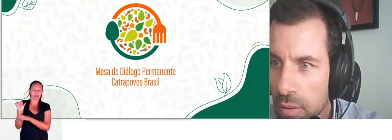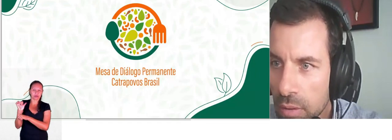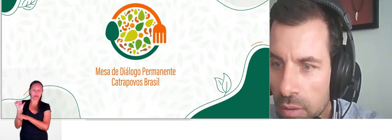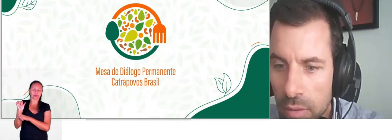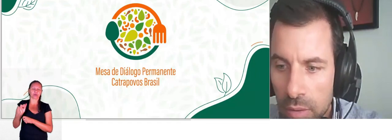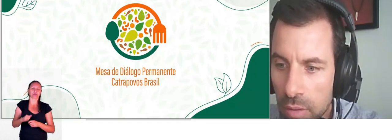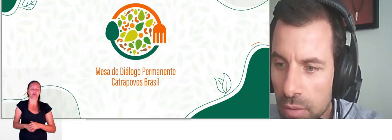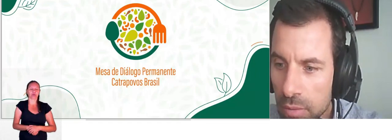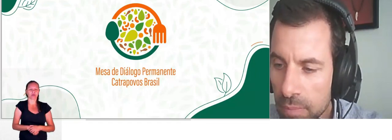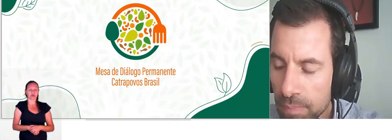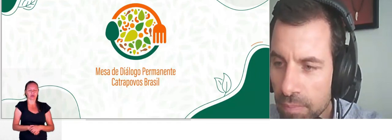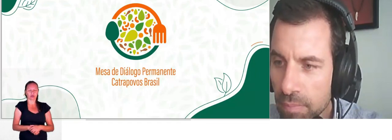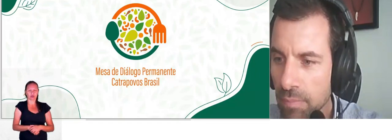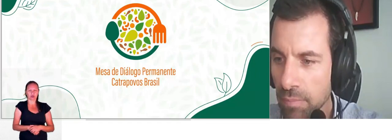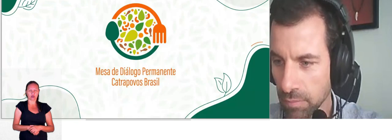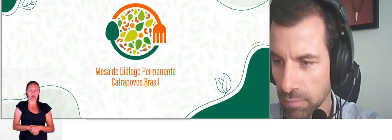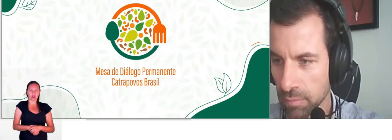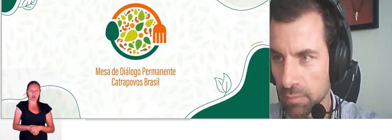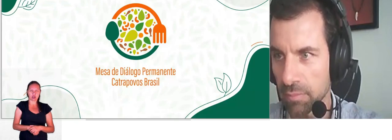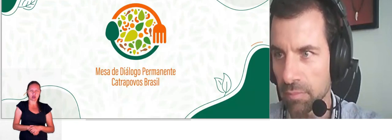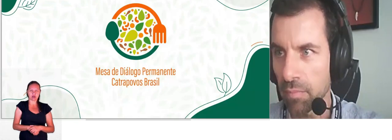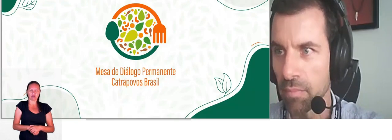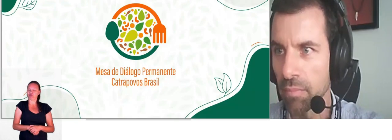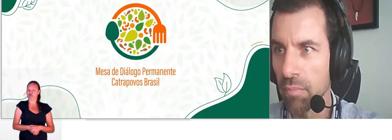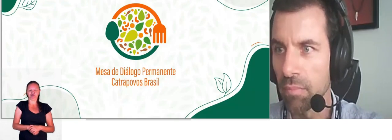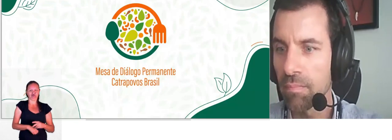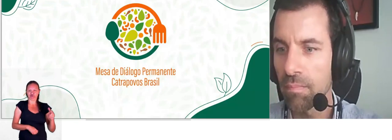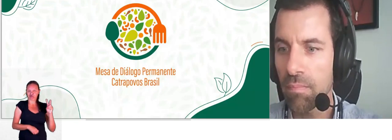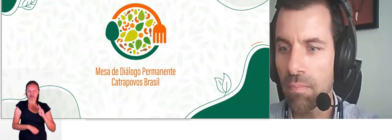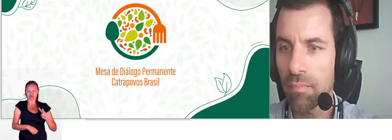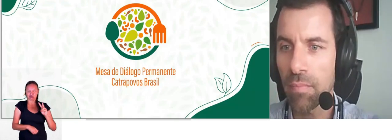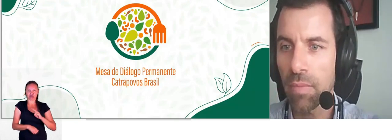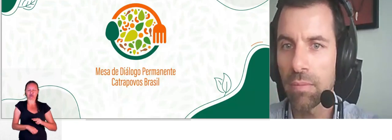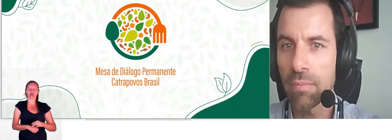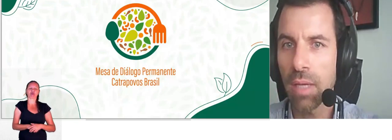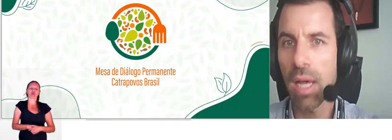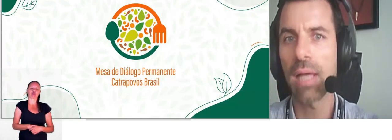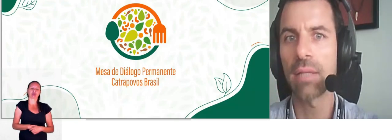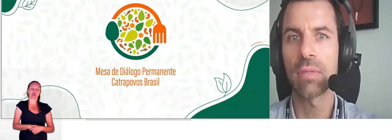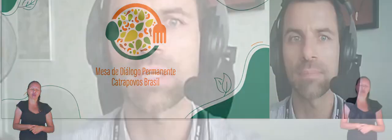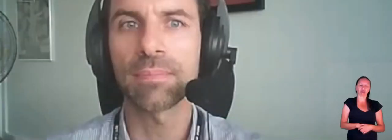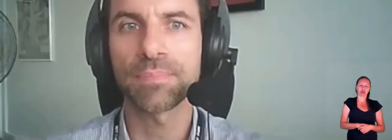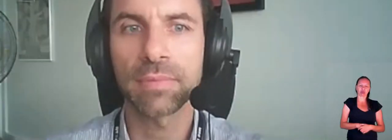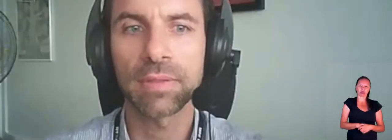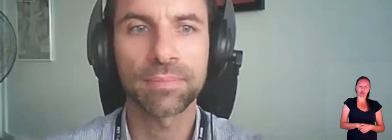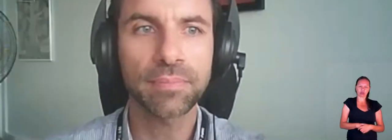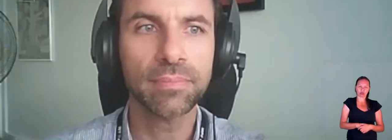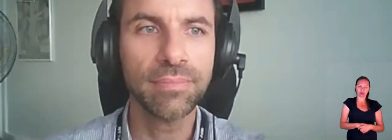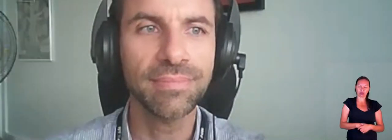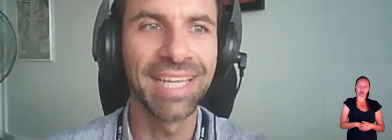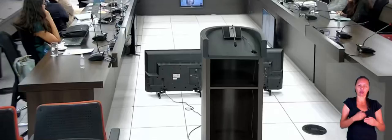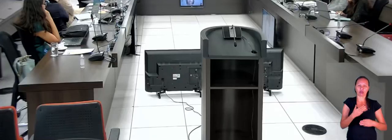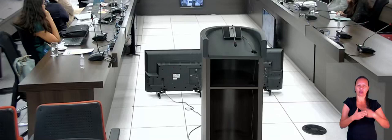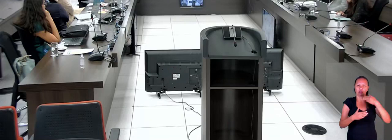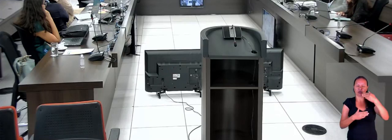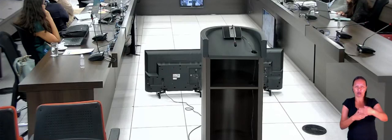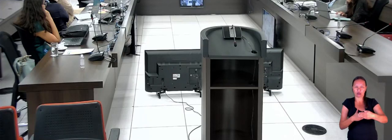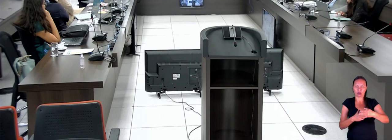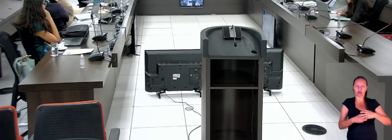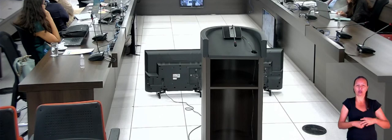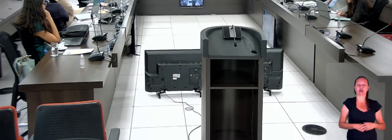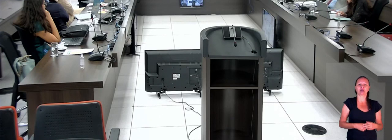chat é o chat não tá funcionando então fica a dica pra gente acessar depois